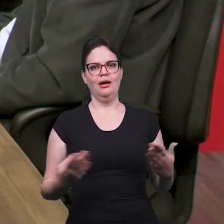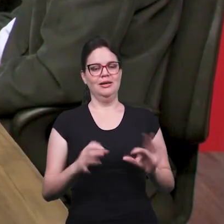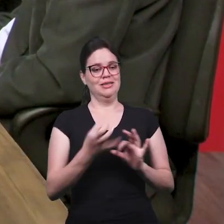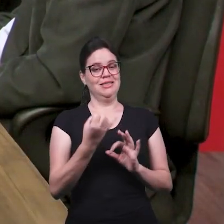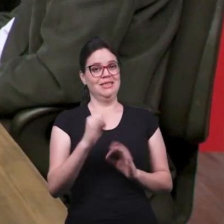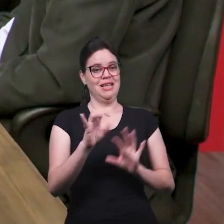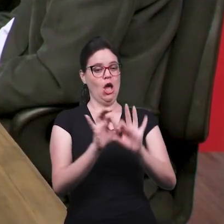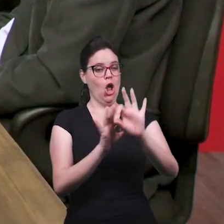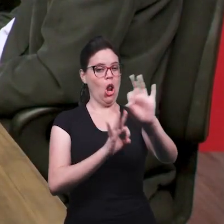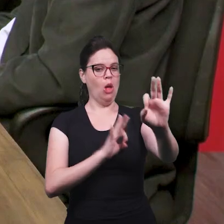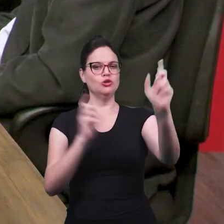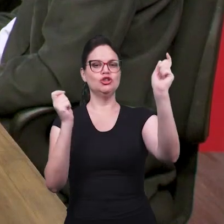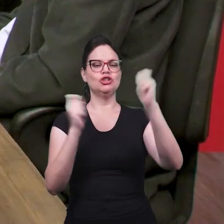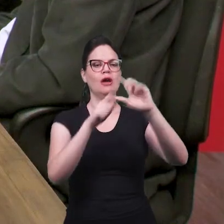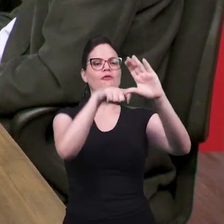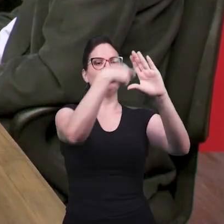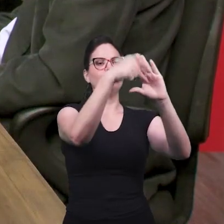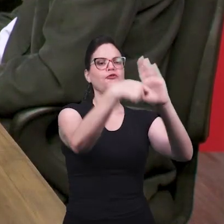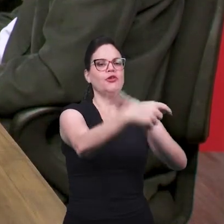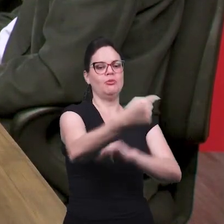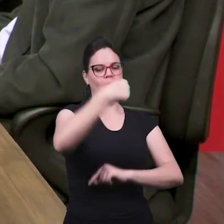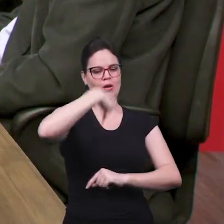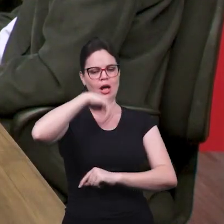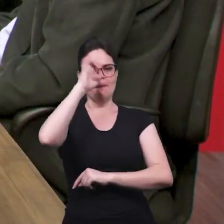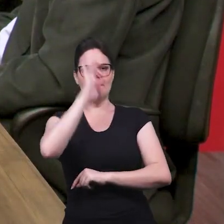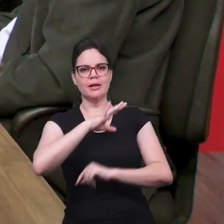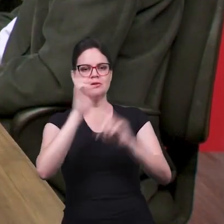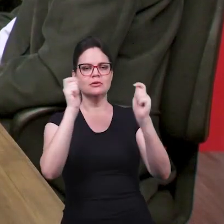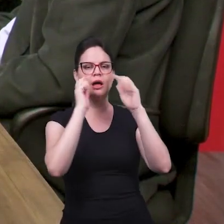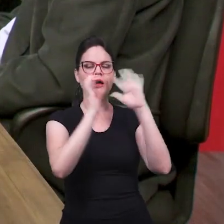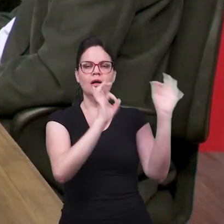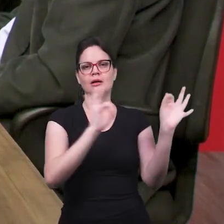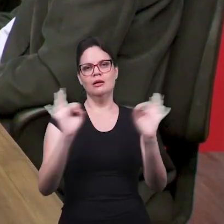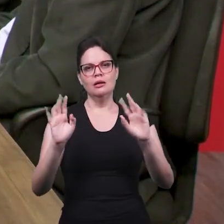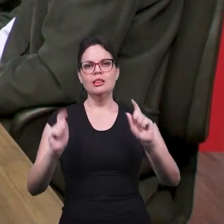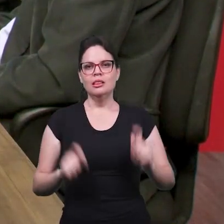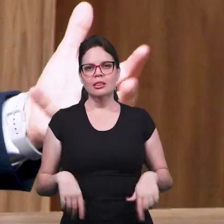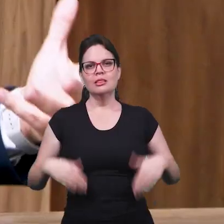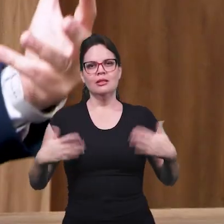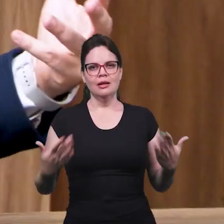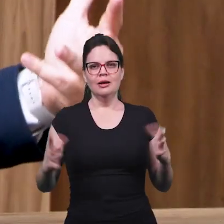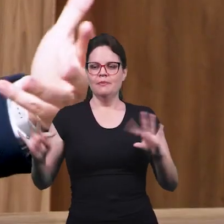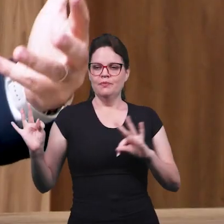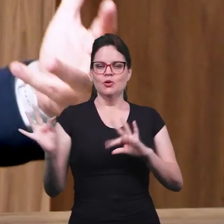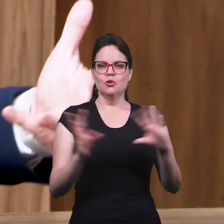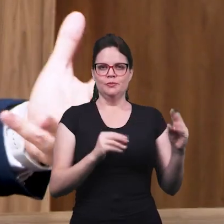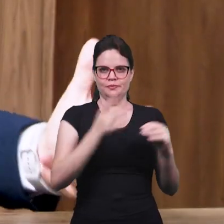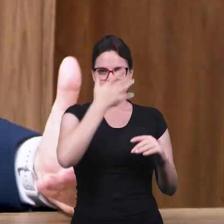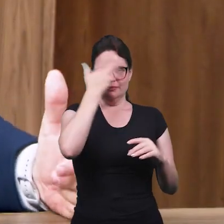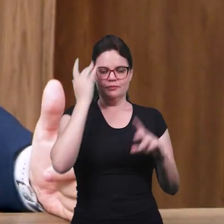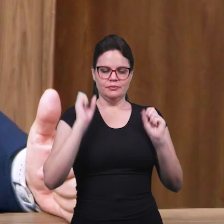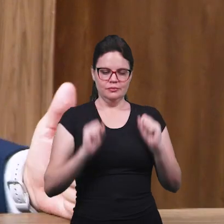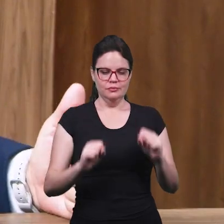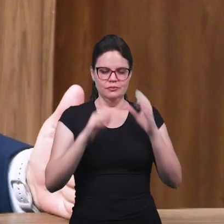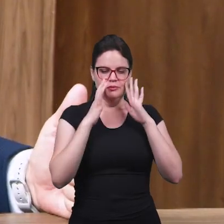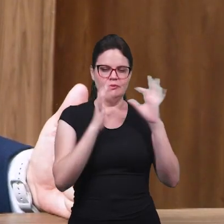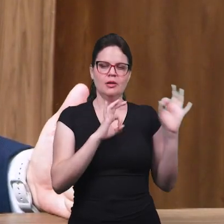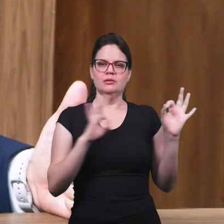que um evento que acontece num lugar do mundo, todo mundo é possível acompanhar, assistir, né?